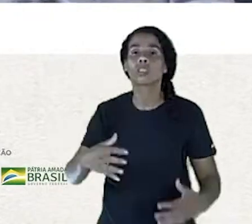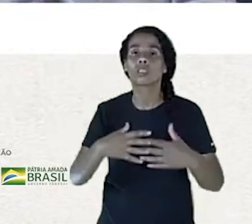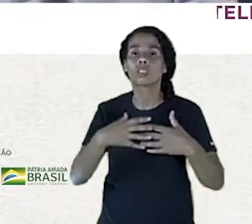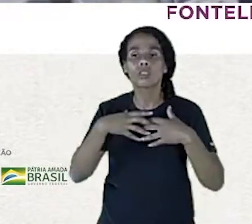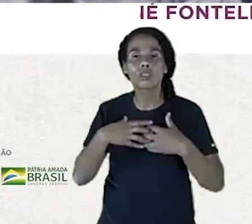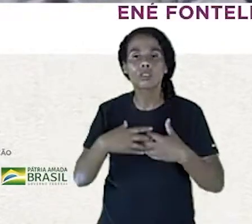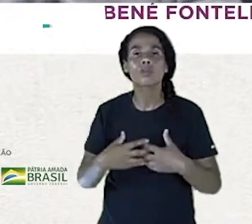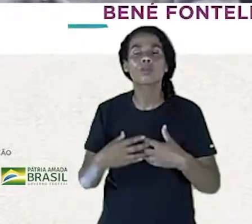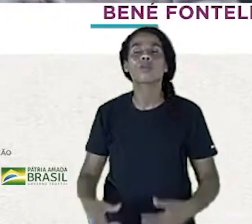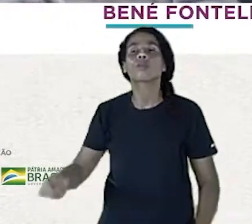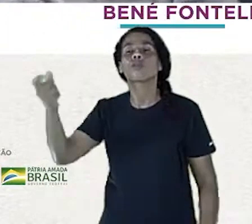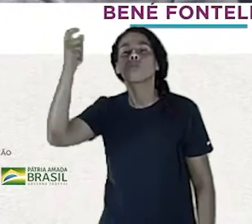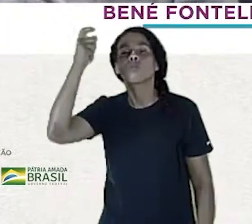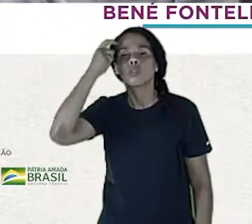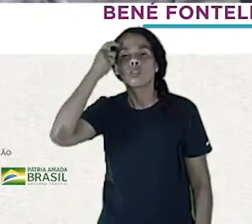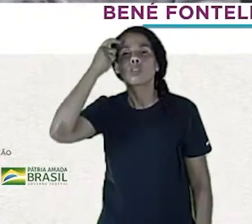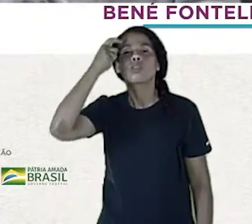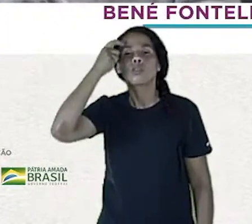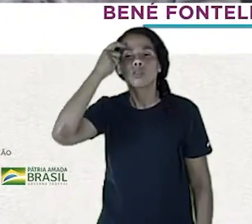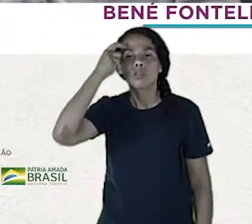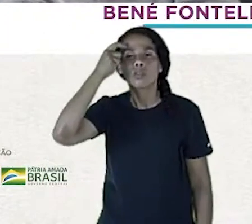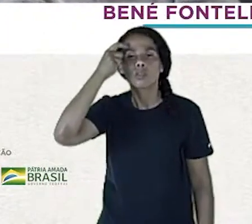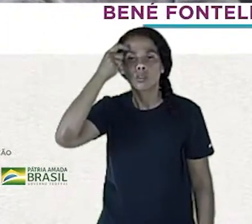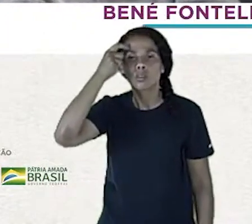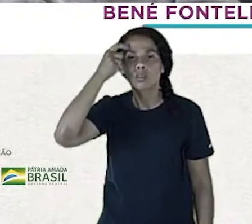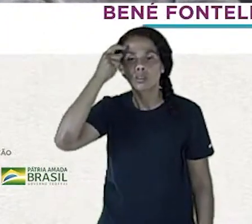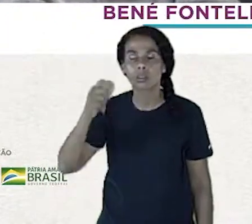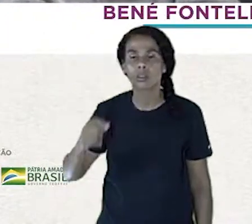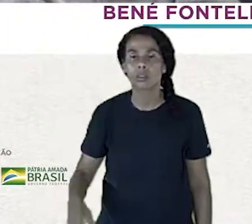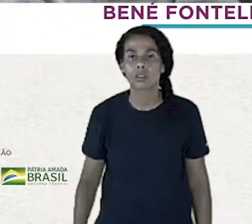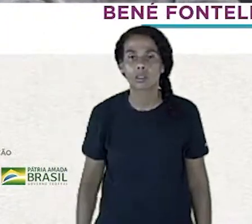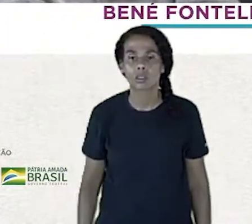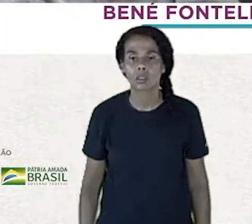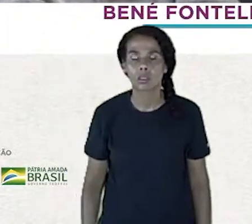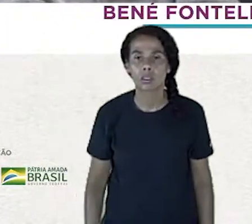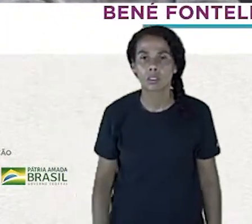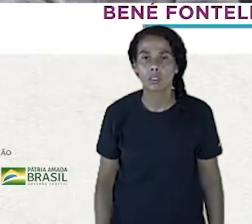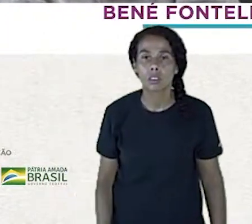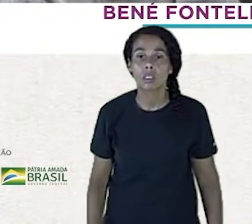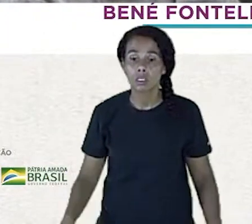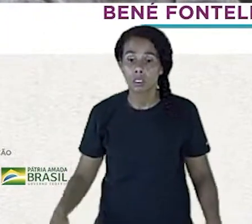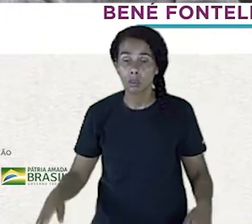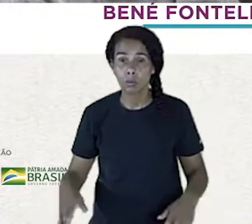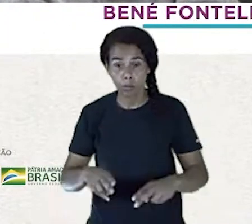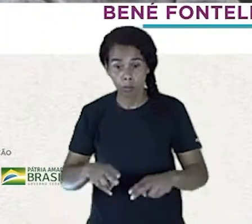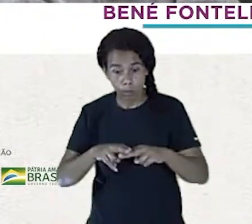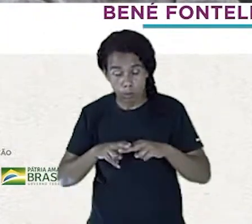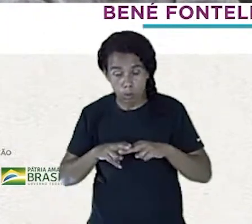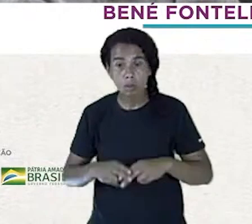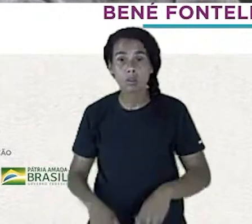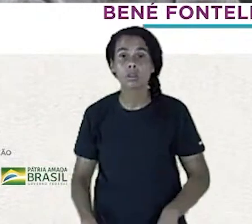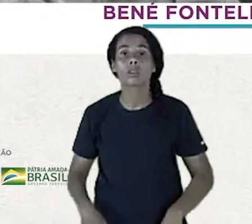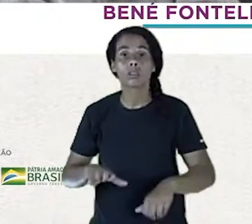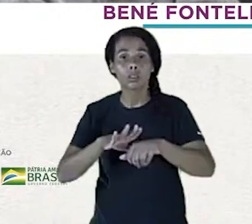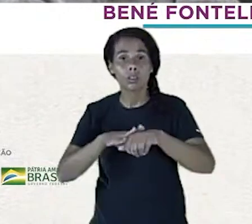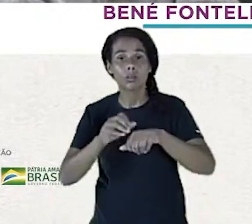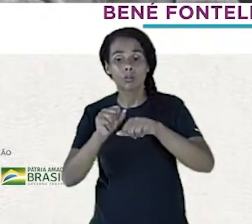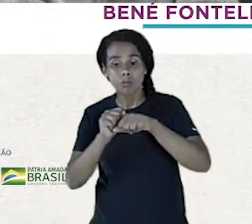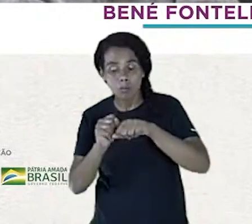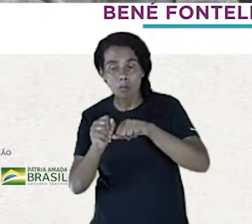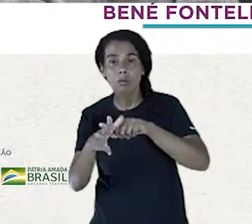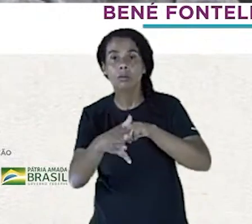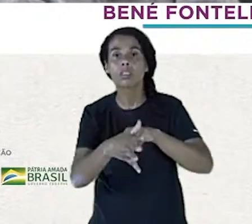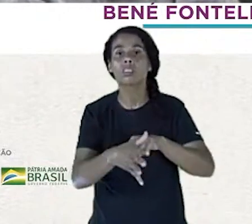completamente dentro das coisas. Enfim, é isso que a pandemia está fazendo com a gente. Por